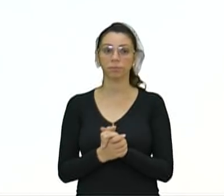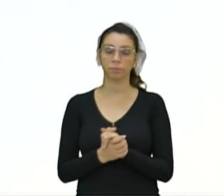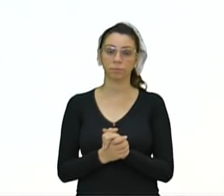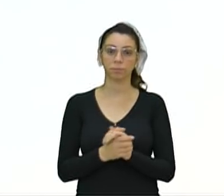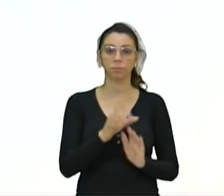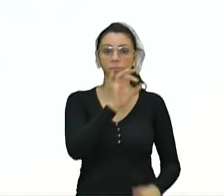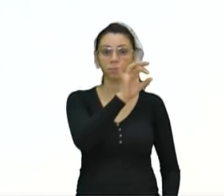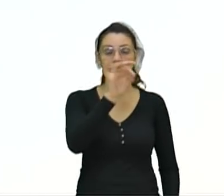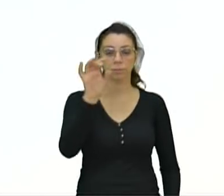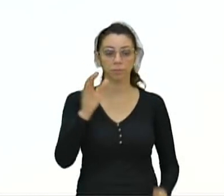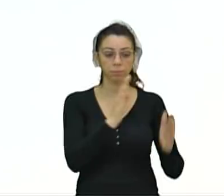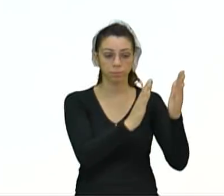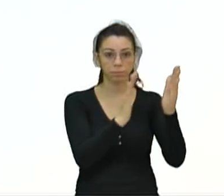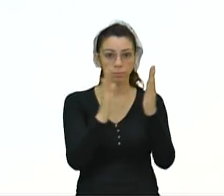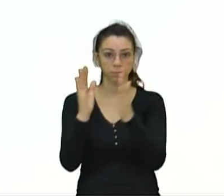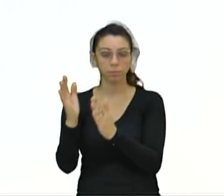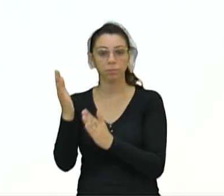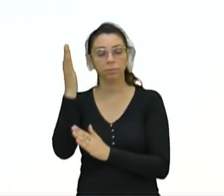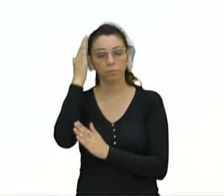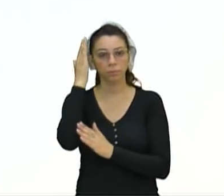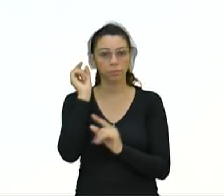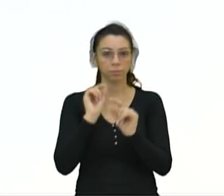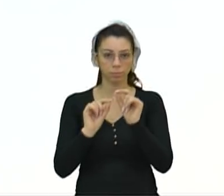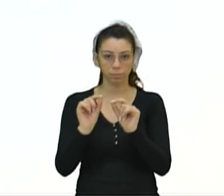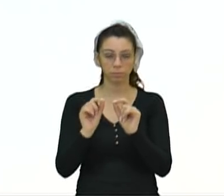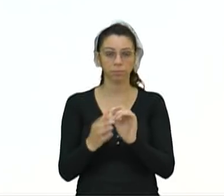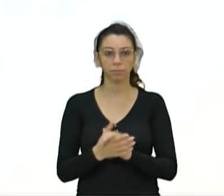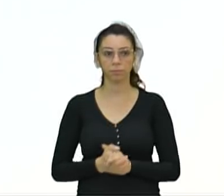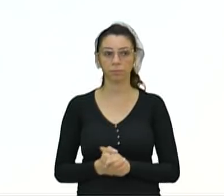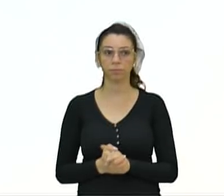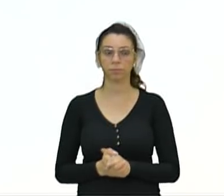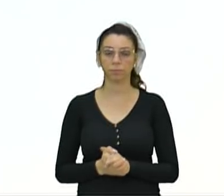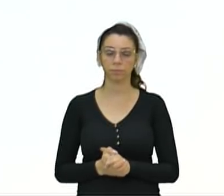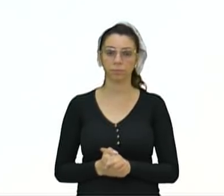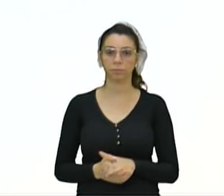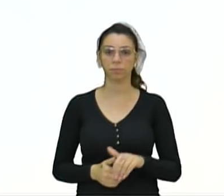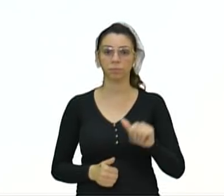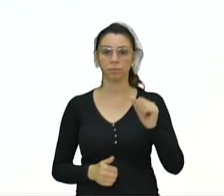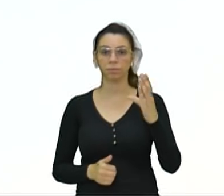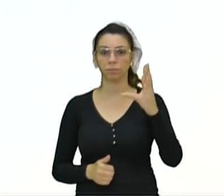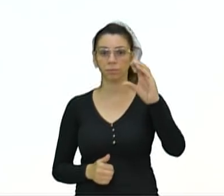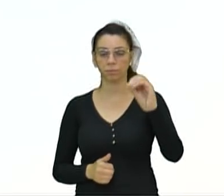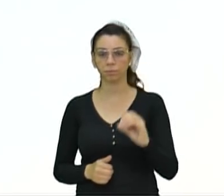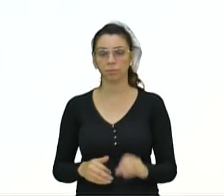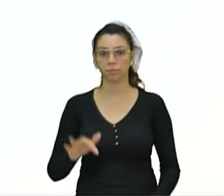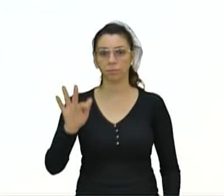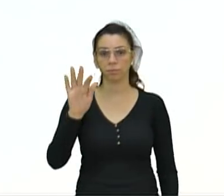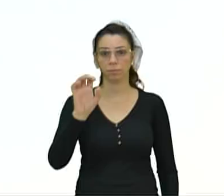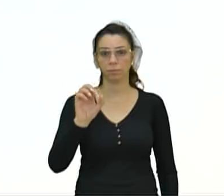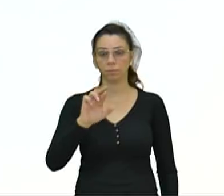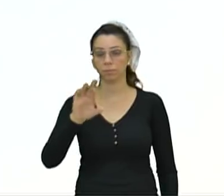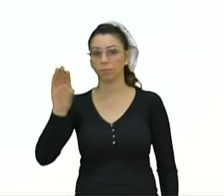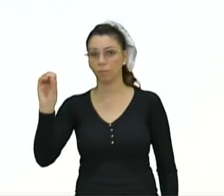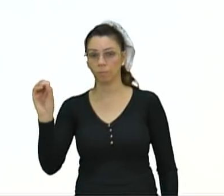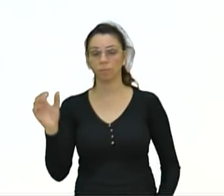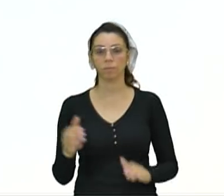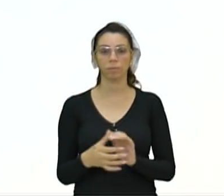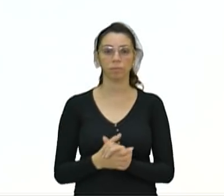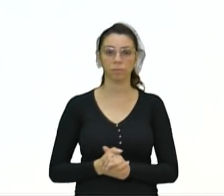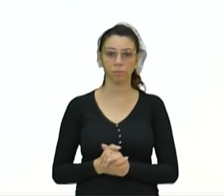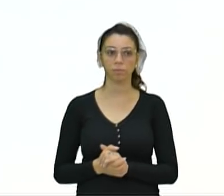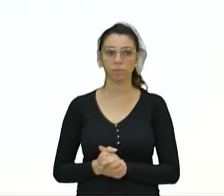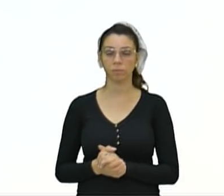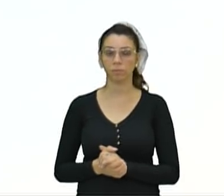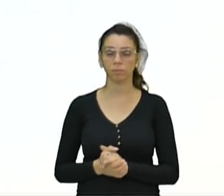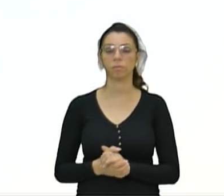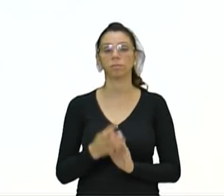nós queremos ali, tá? Então, vamos lá. Aço e ferro. É isso que eu quero saber, tá? Então,